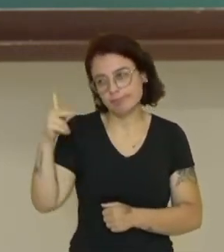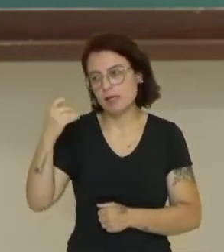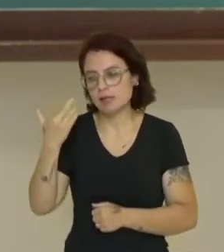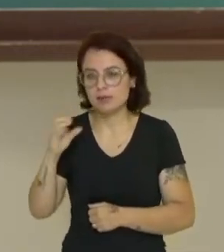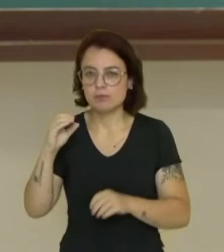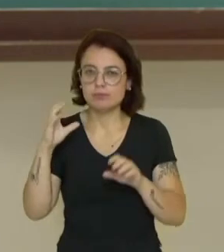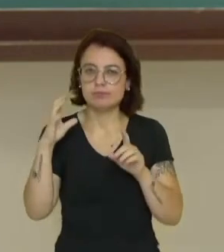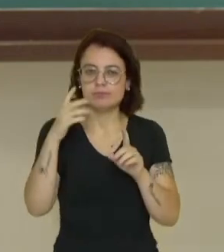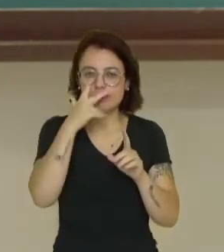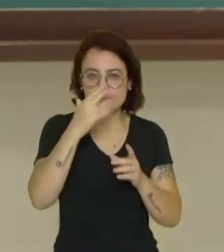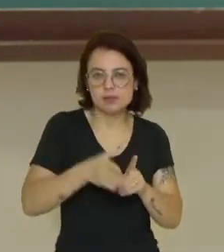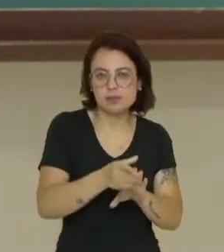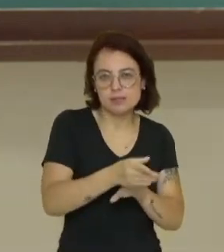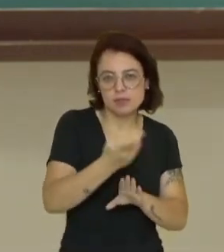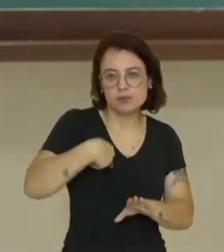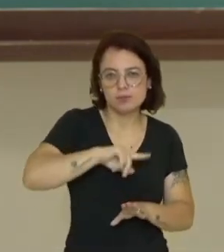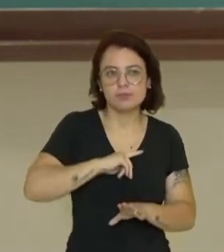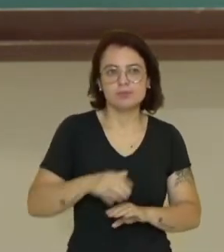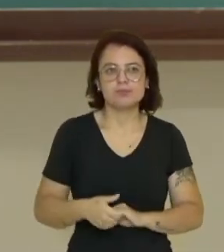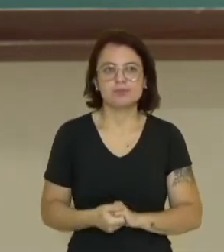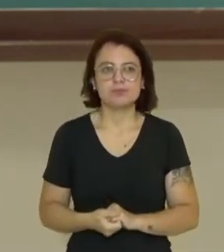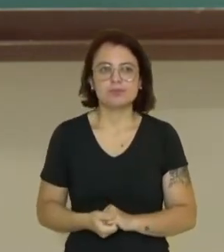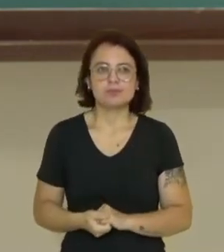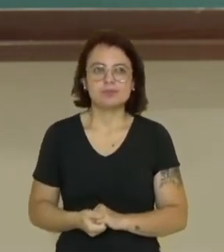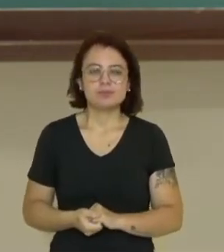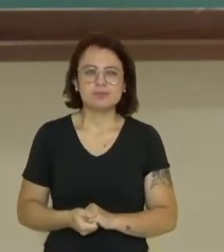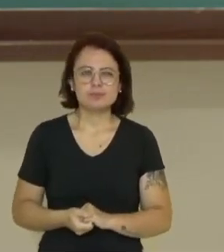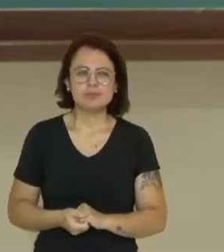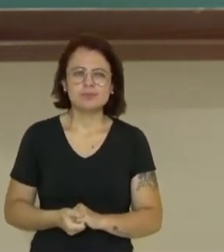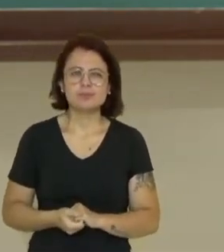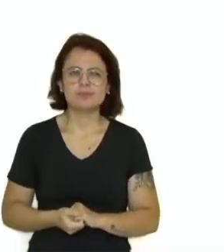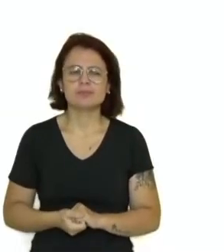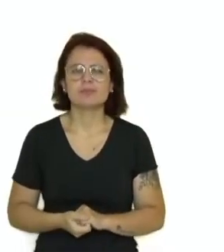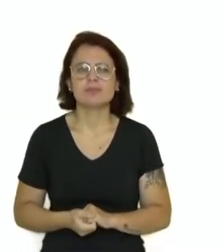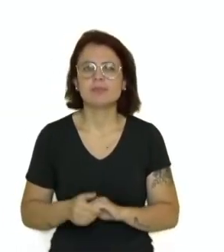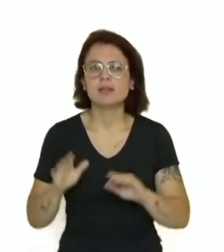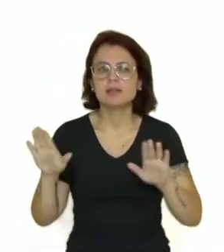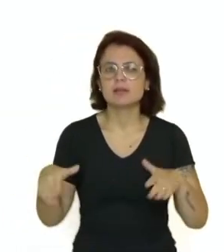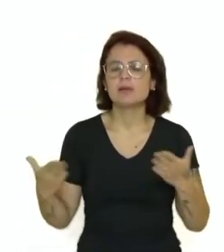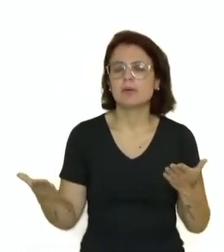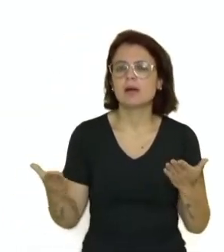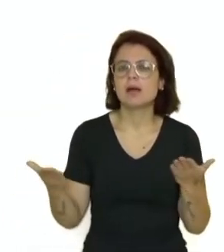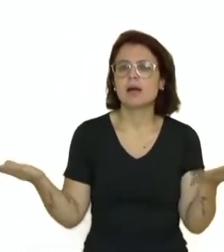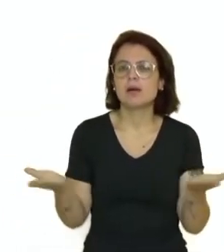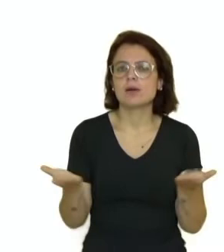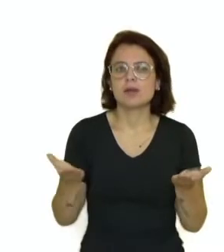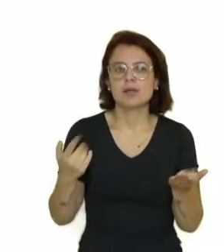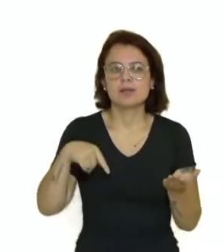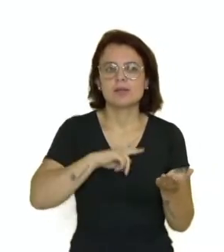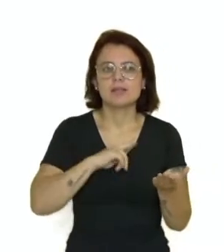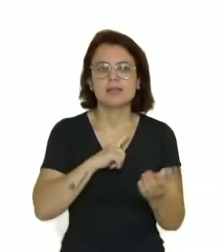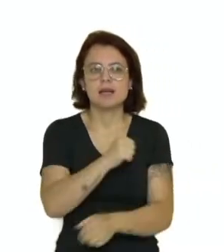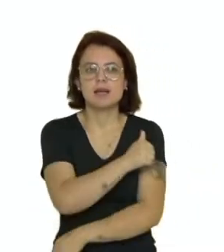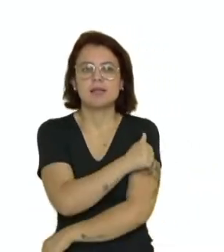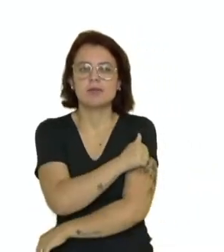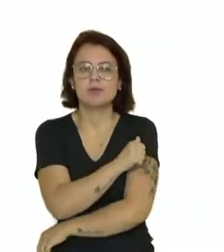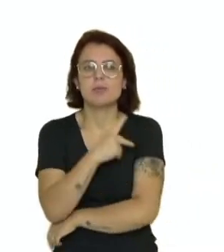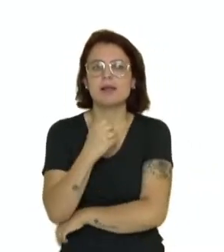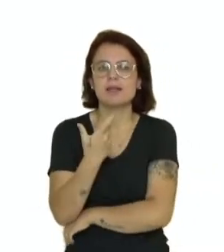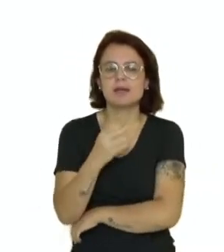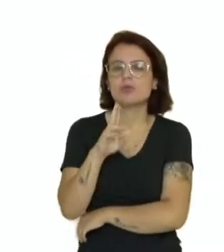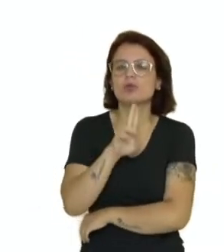Platão para nós. Vamos continuar aqui. Bom, aí nós temos o aluno, né, do